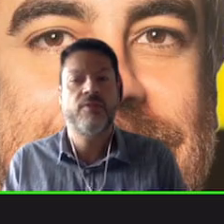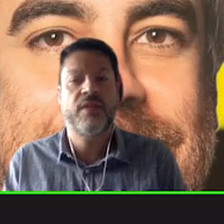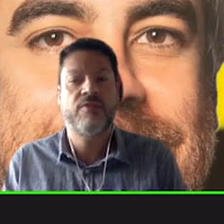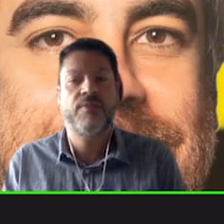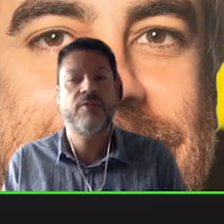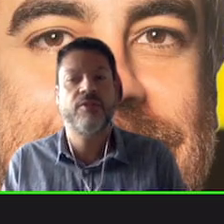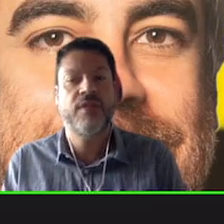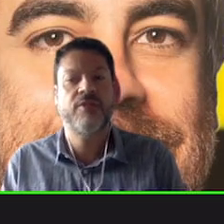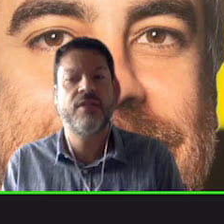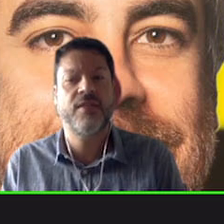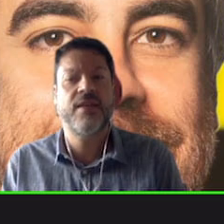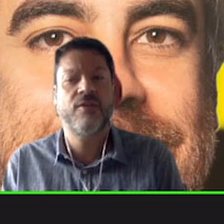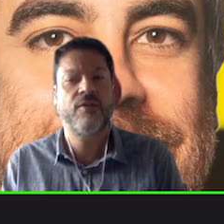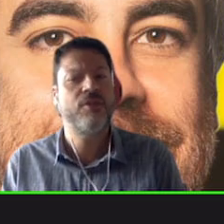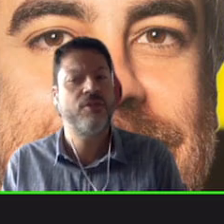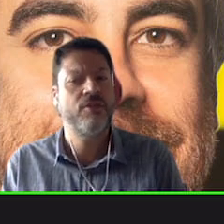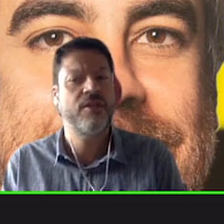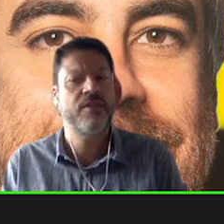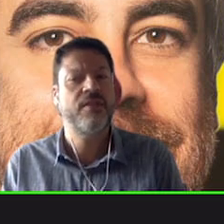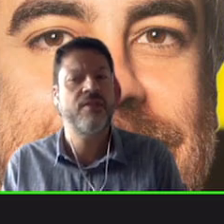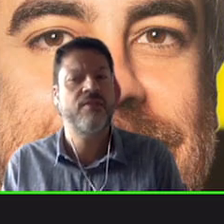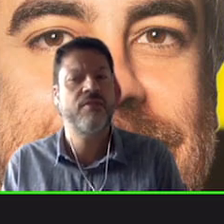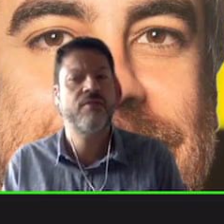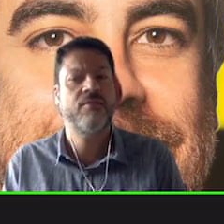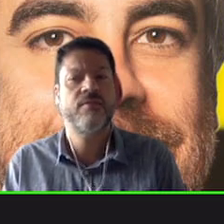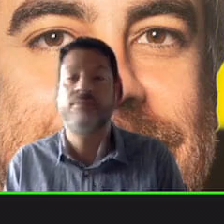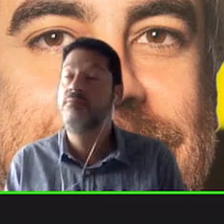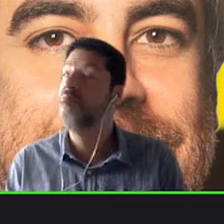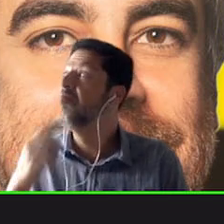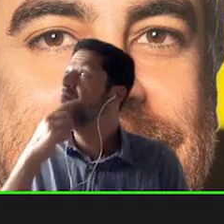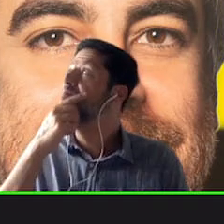O responsável pelo sucesso da Sky ao longo de todos esses anos?